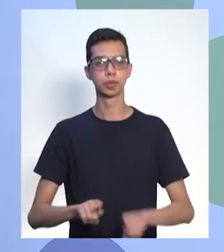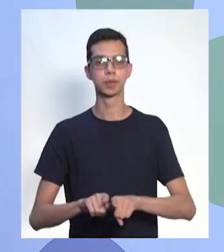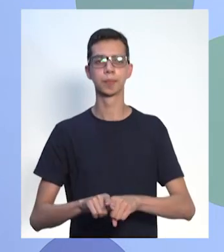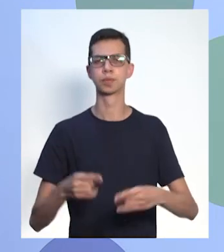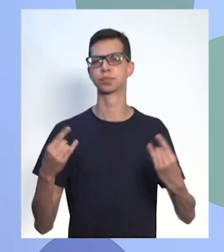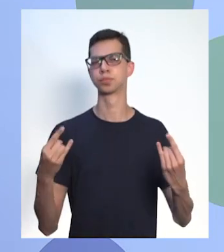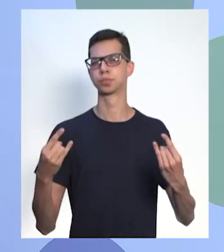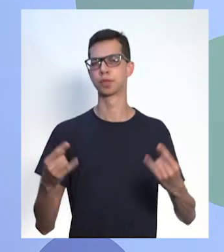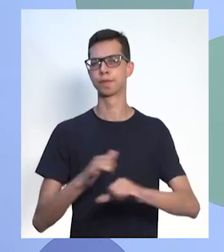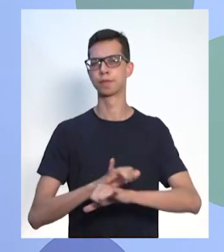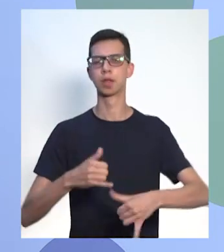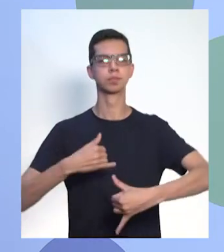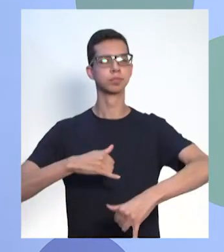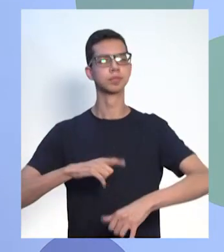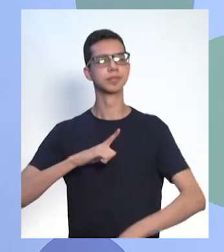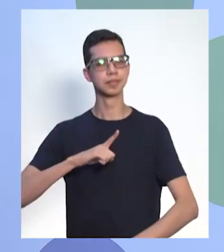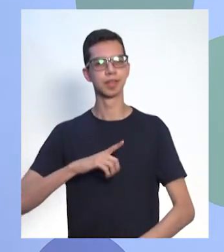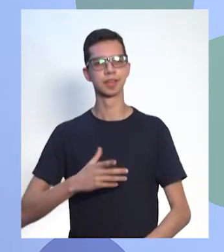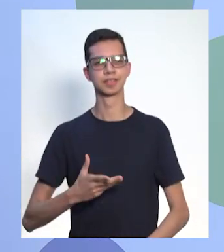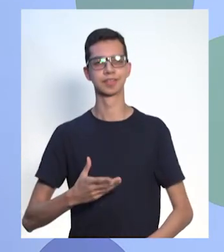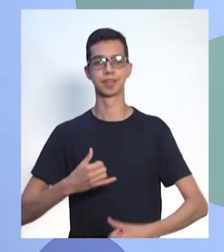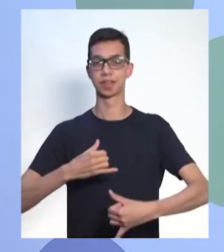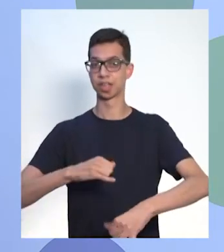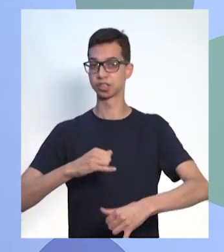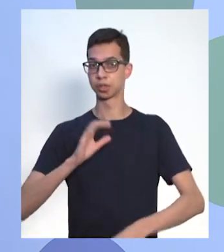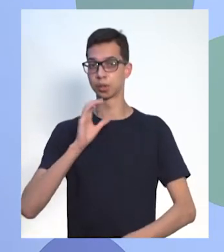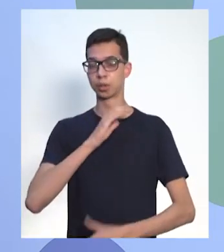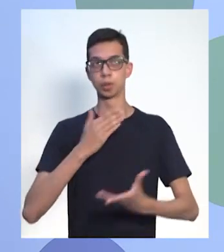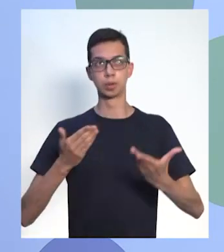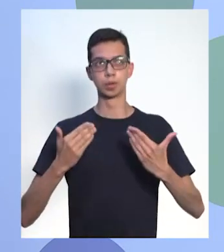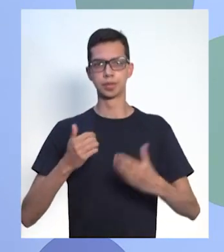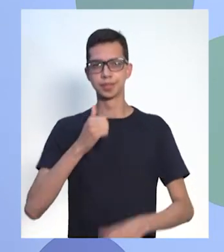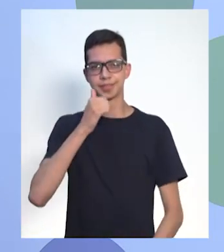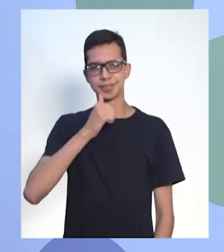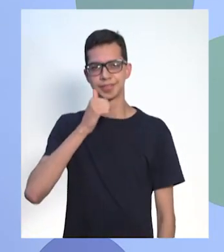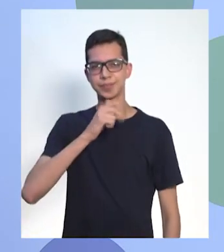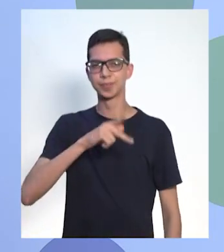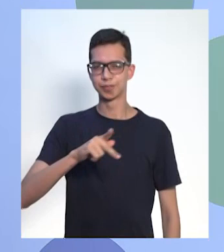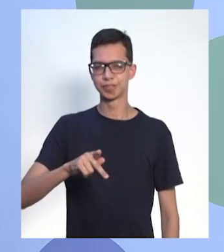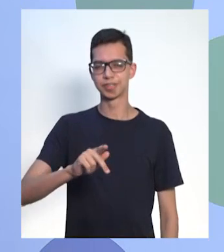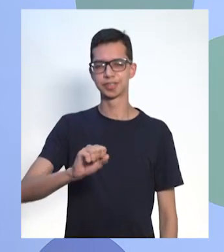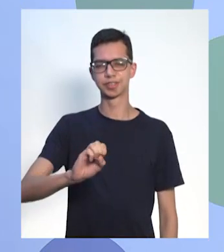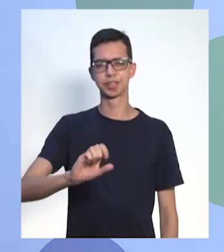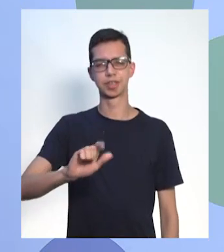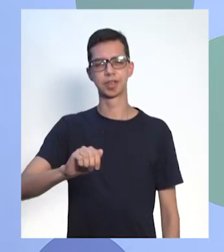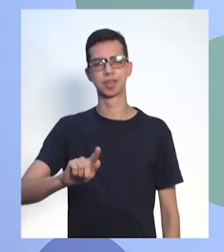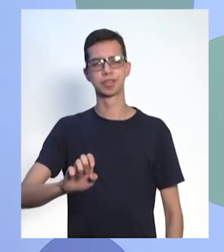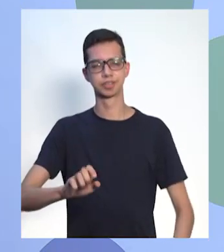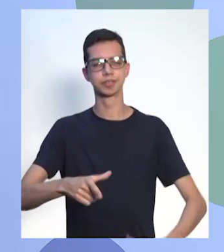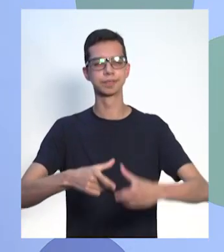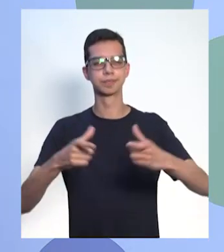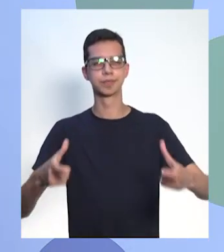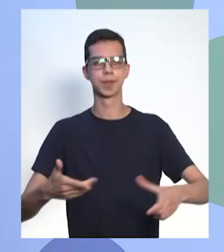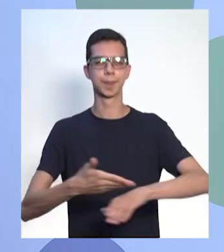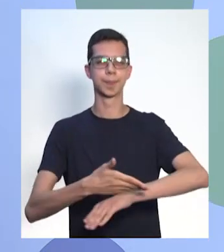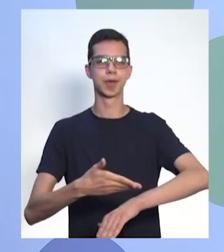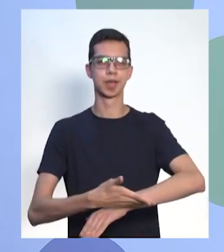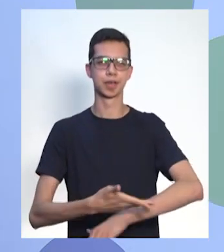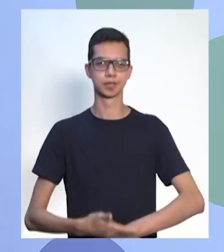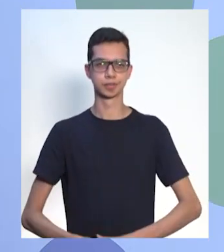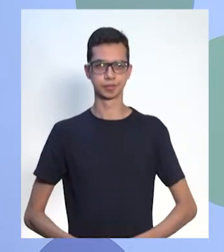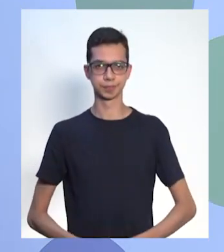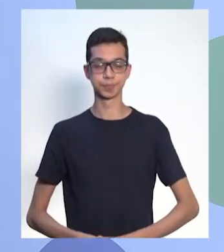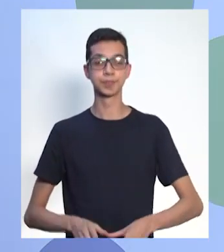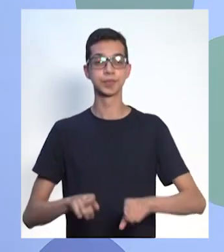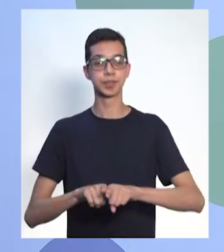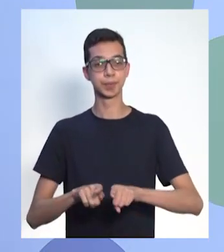pessoal. Energia calor, estou falando de energia calor aqui. A professora Solange, o professor Cândido participando, né? O professor Cícero, da Escola Cruz, acompanhando